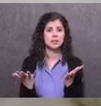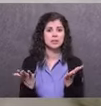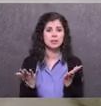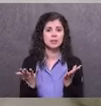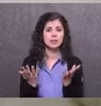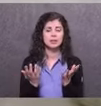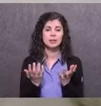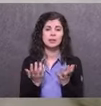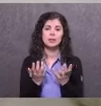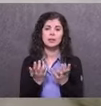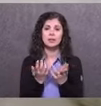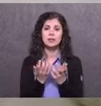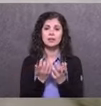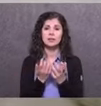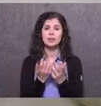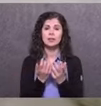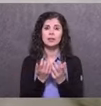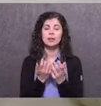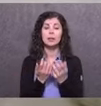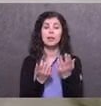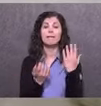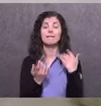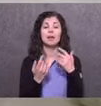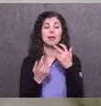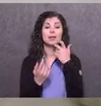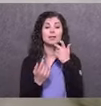E respondia: